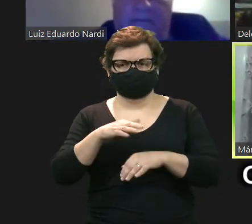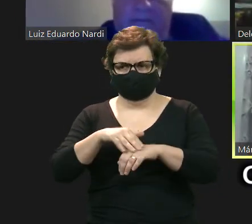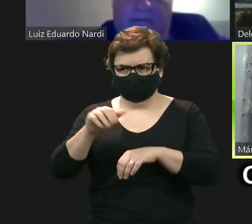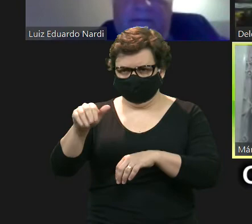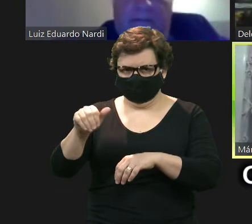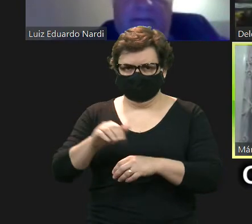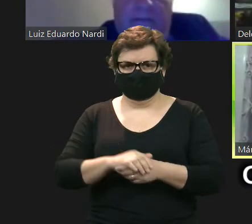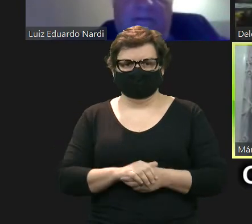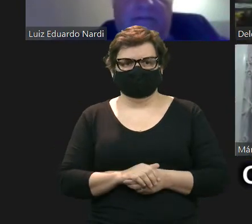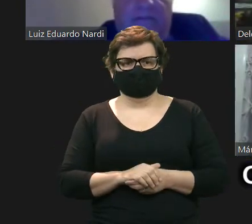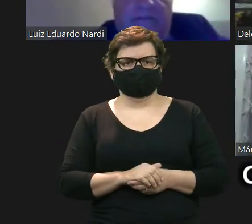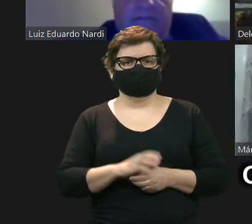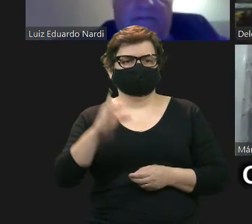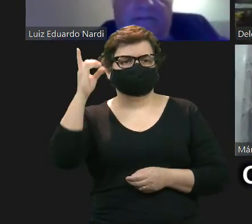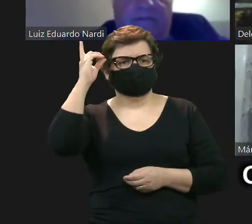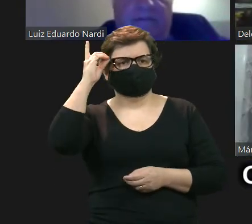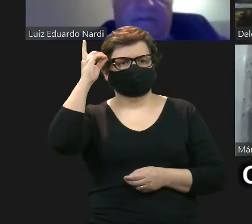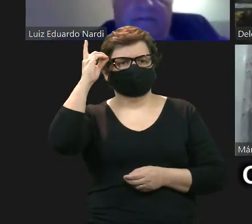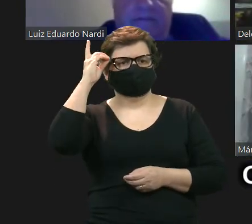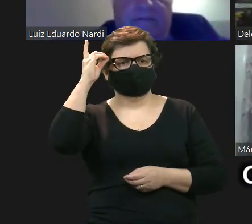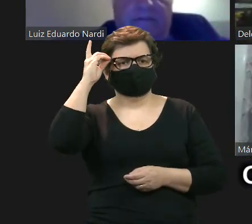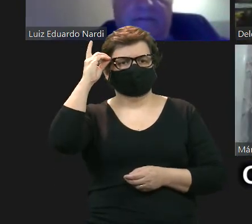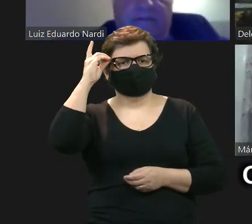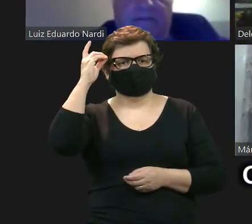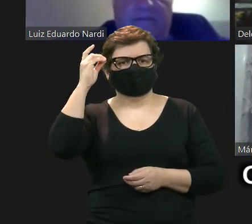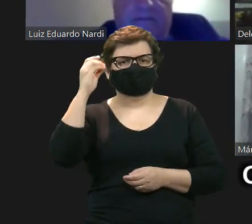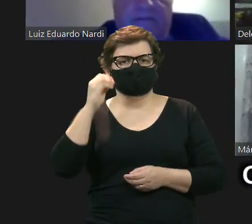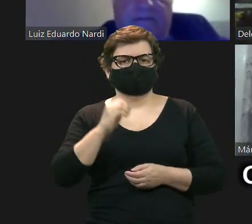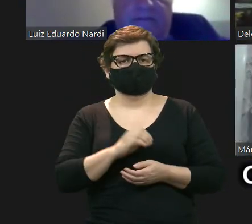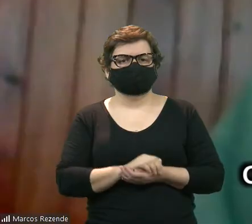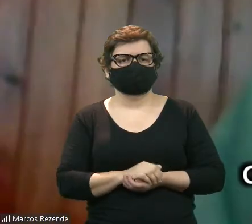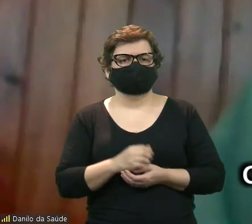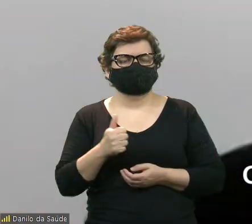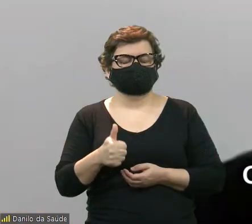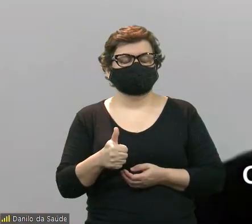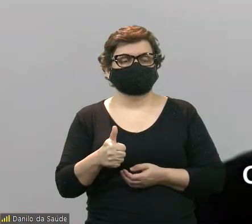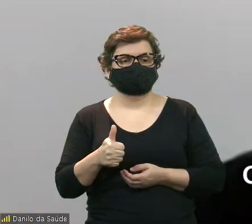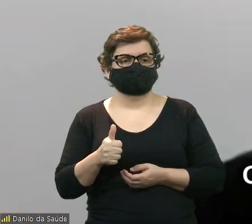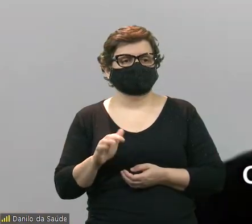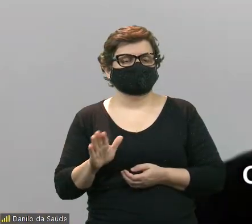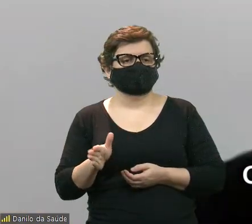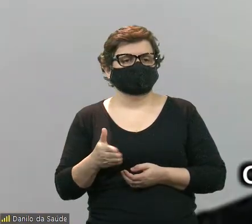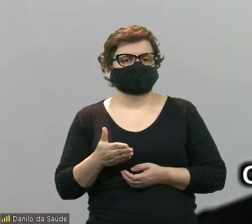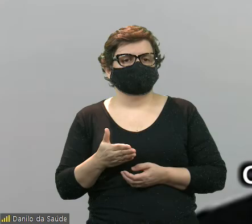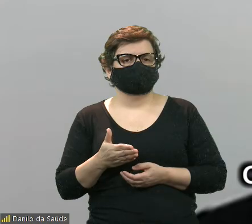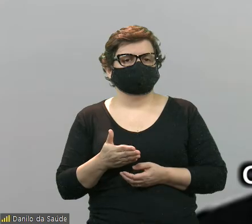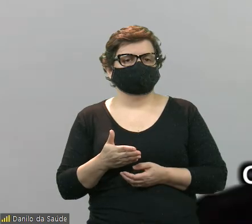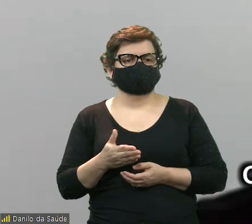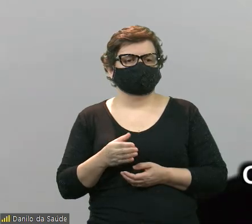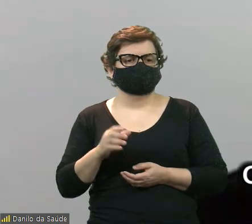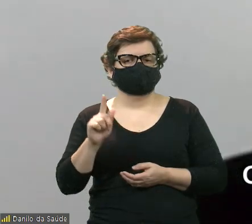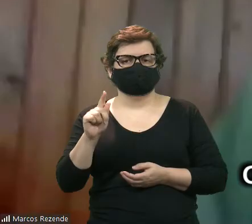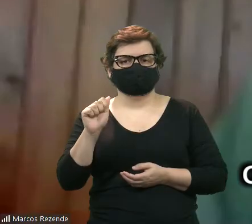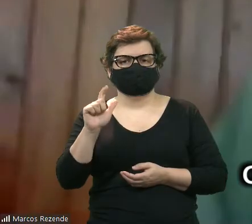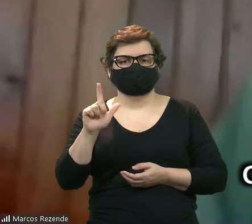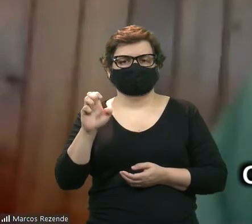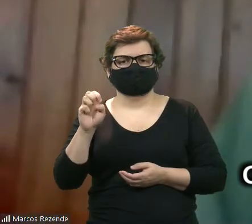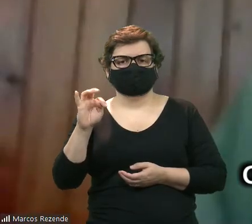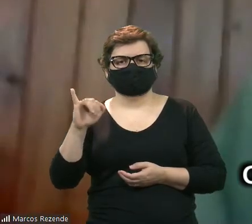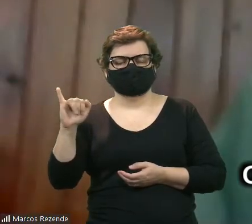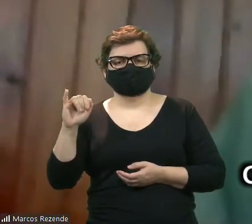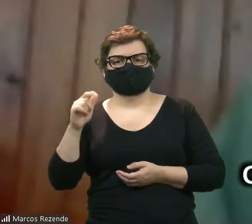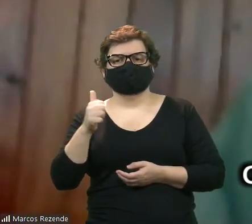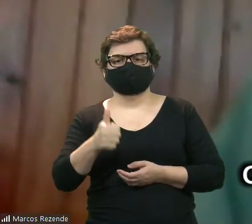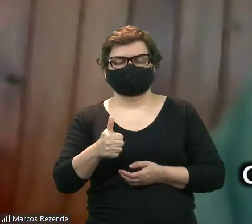dele. Vereador Danilo da Saúde. Sim. Vereador Vando Galete. Sim.